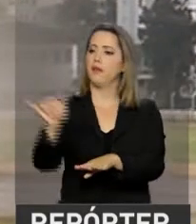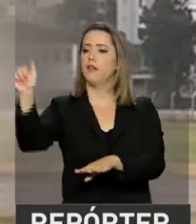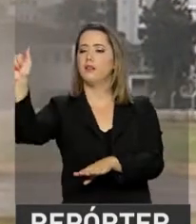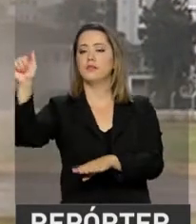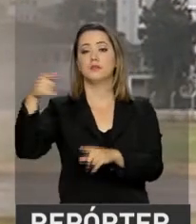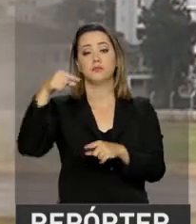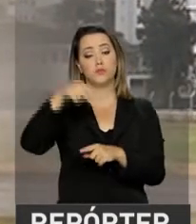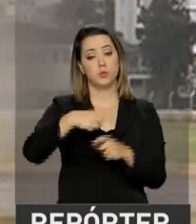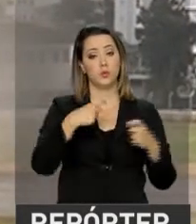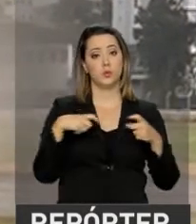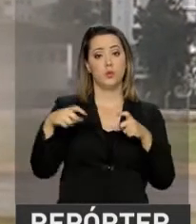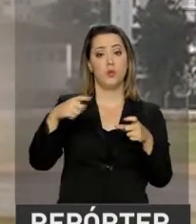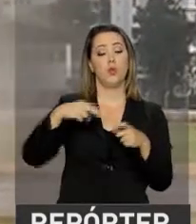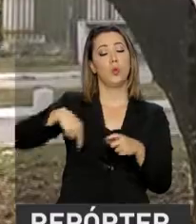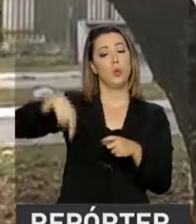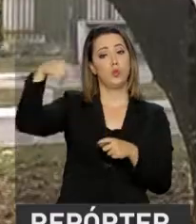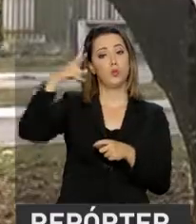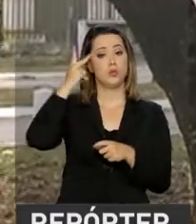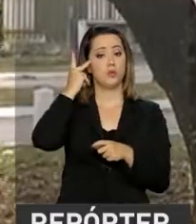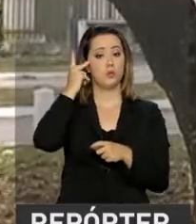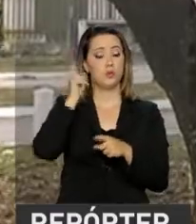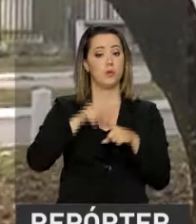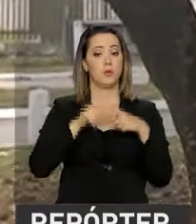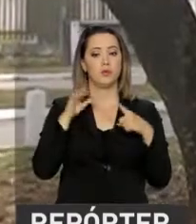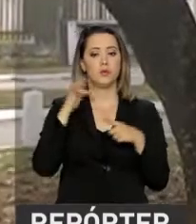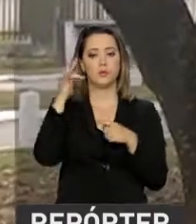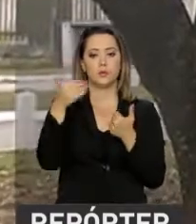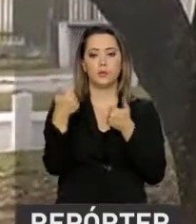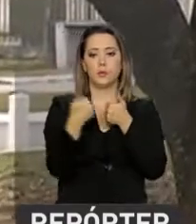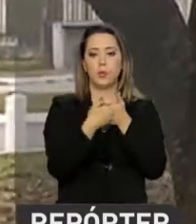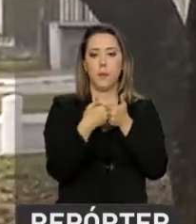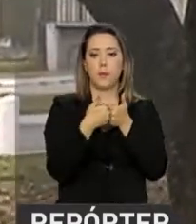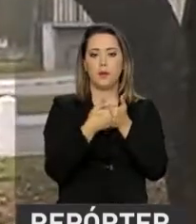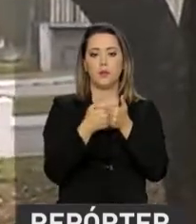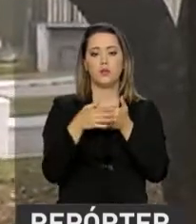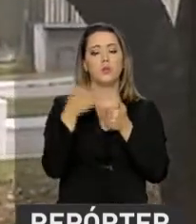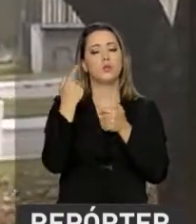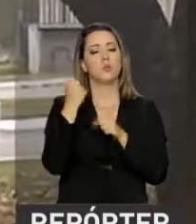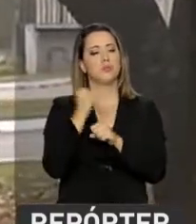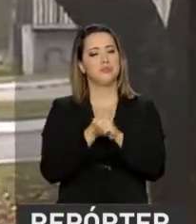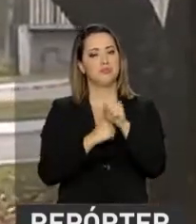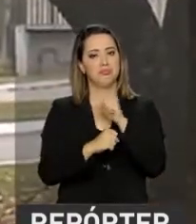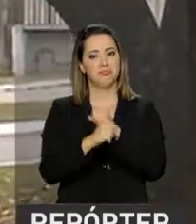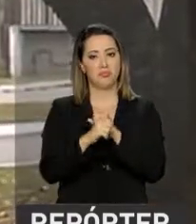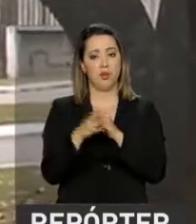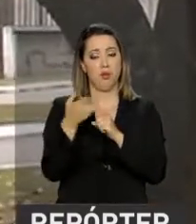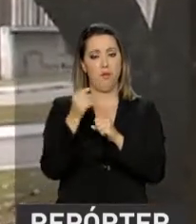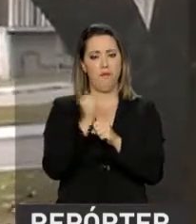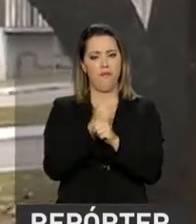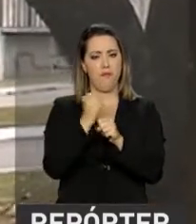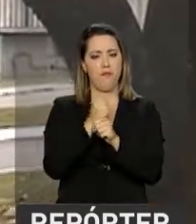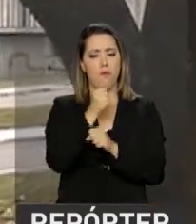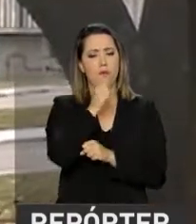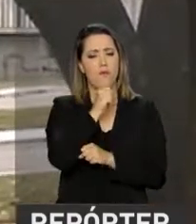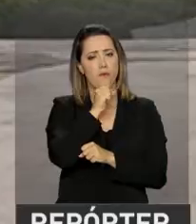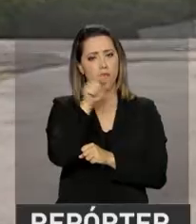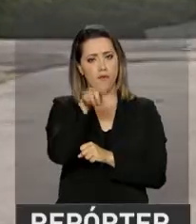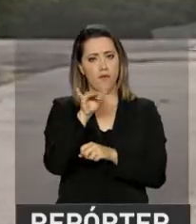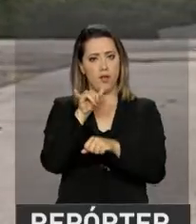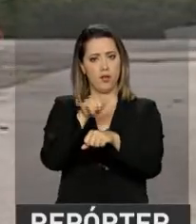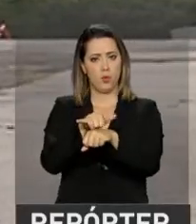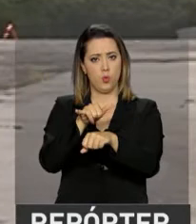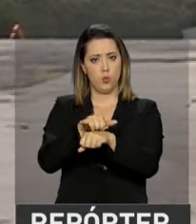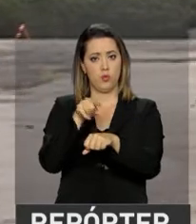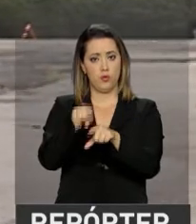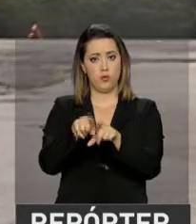funções desta área na zona norte de São Paulo. Mas no futuro próximo, o mais antigo aeroporto da capital paulista será transformado também em um